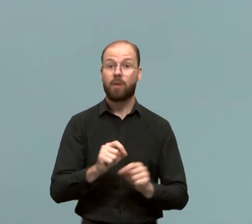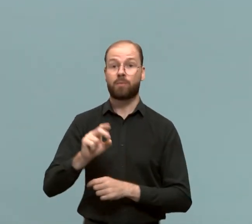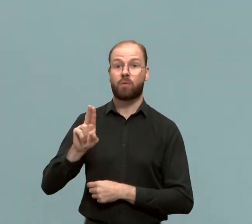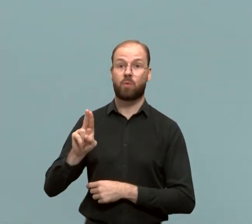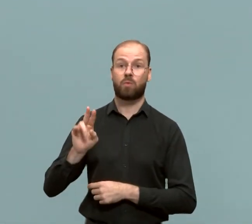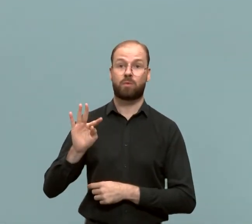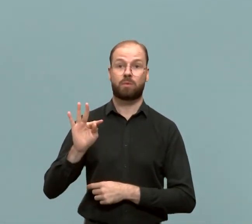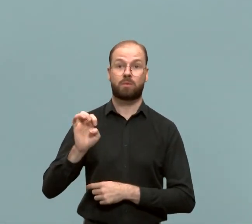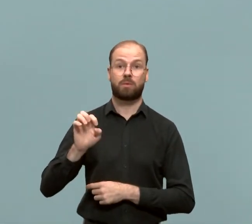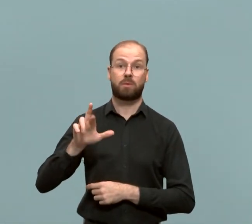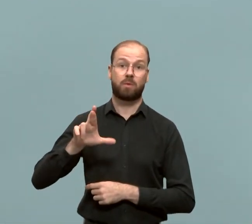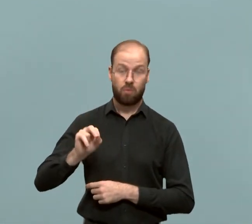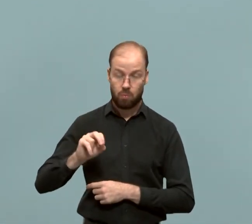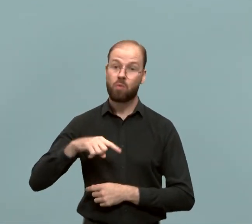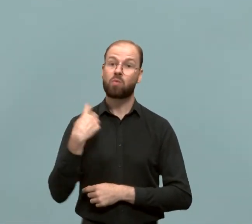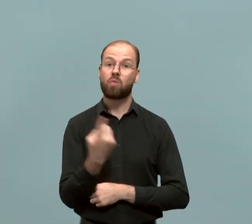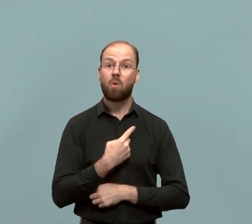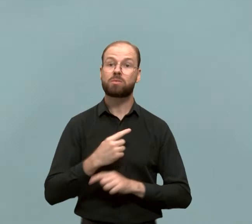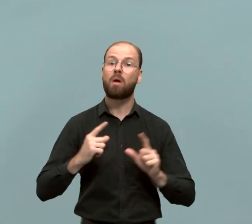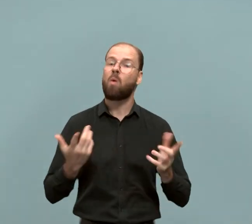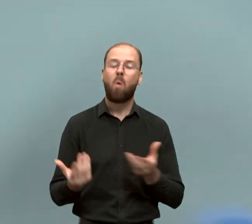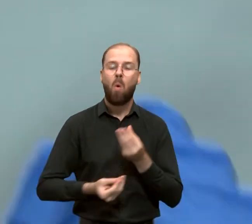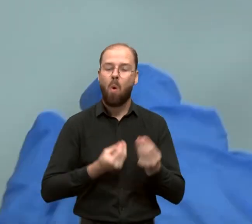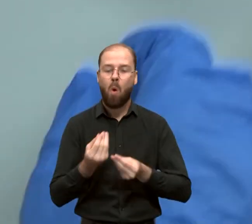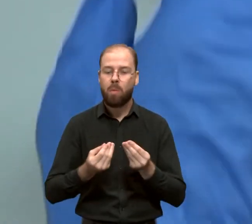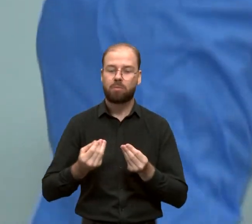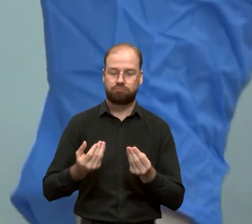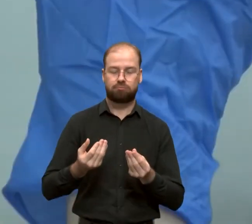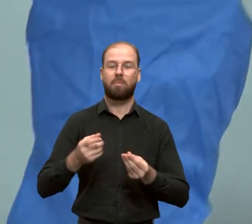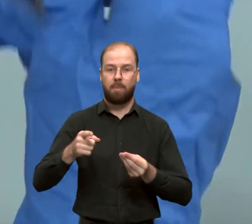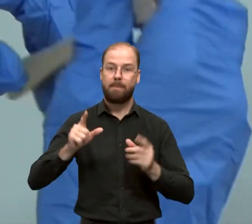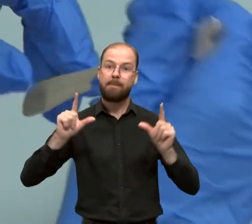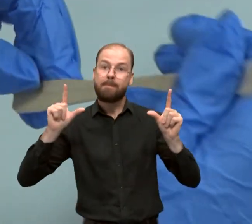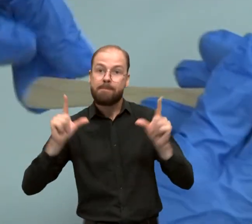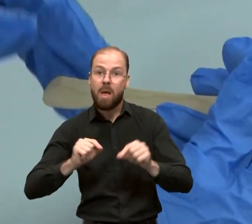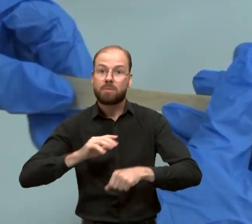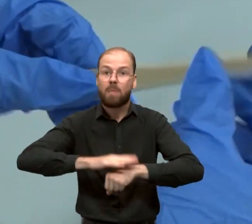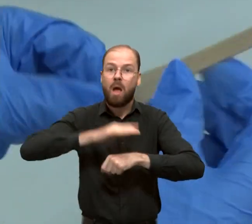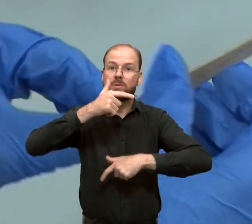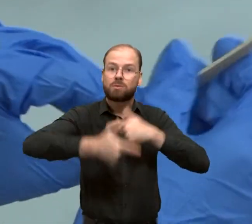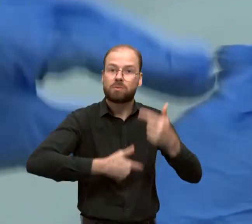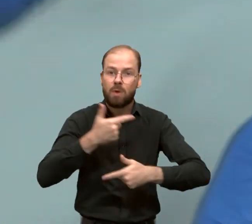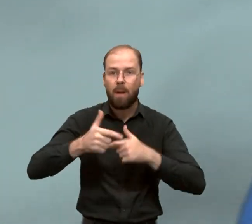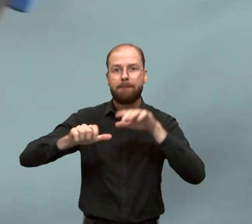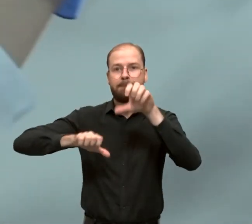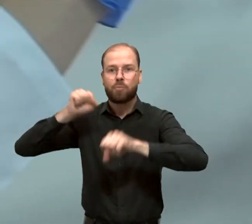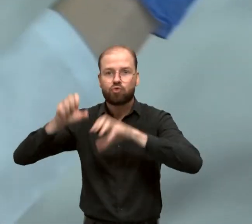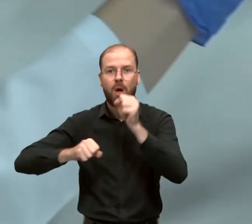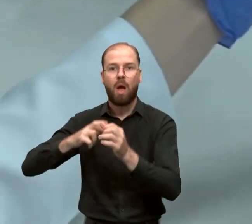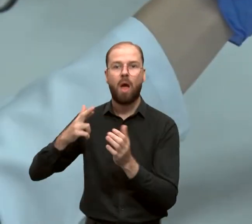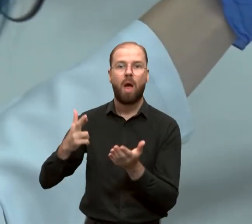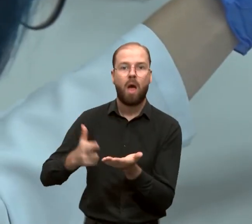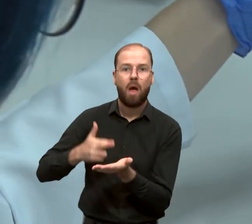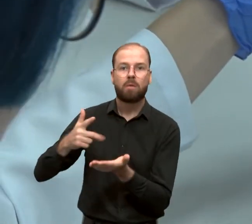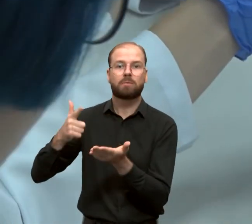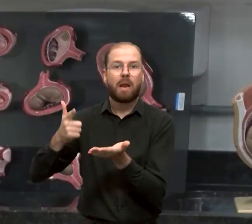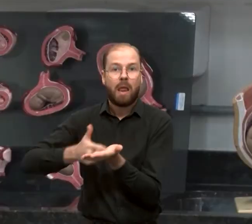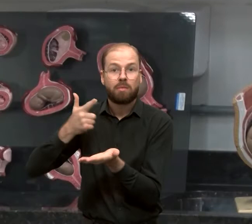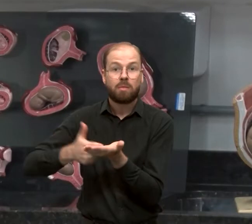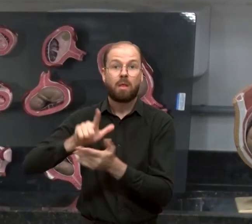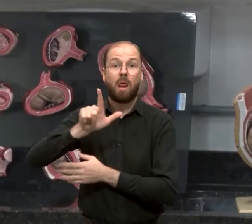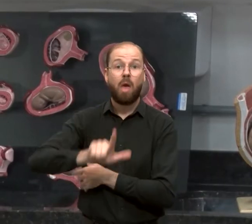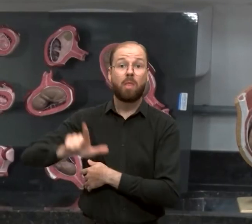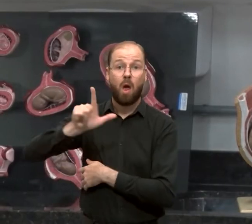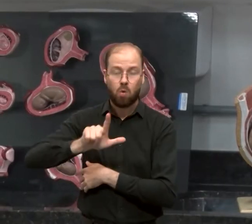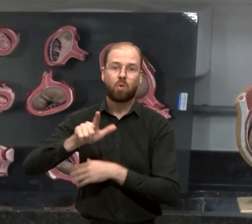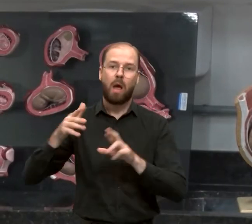a parte menos robusta, assim podemos dizer, do trabalho, né? A parte de buscar na literatura, a parte de buscar alguns dados que são